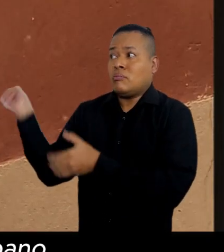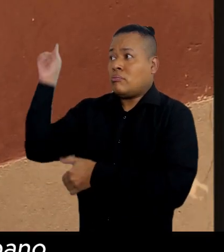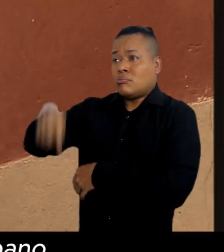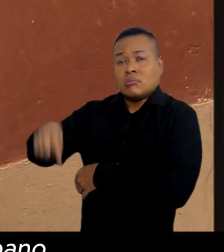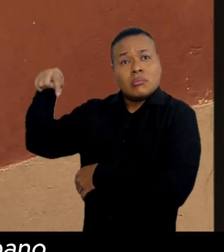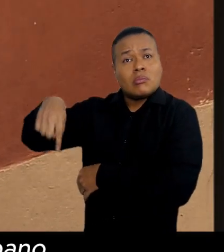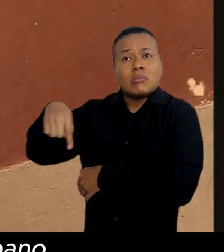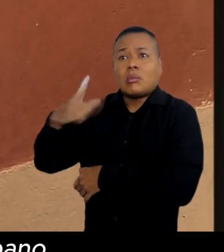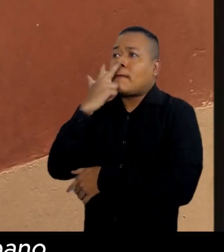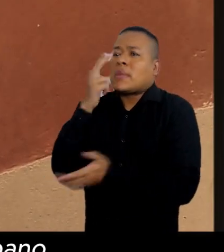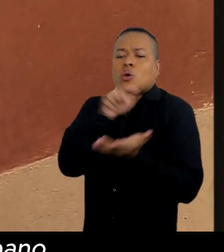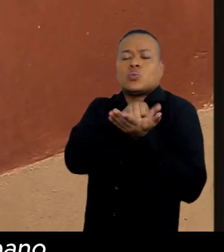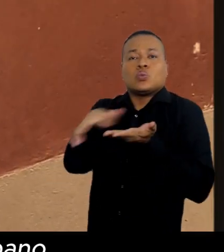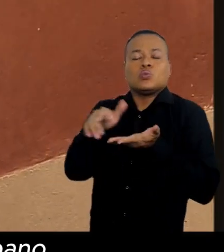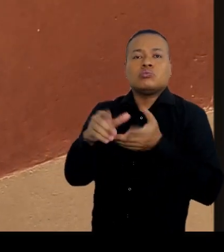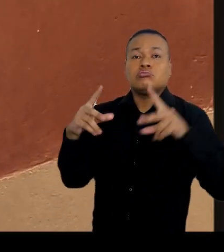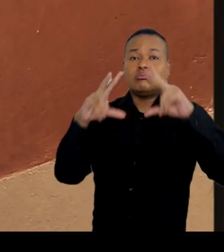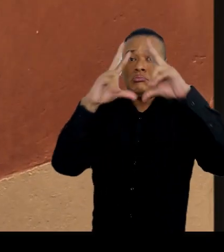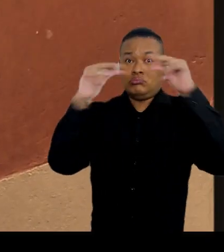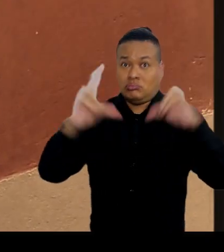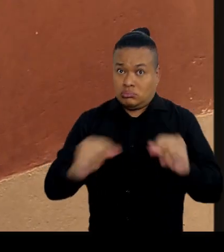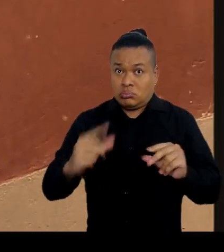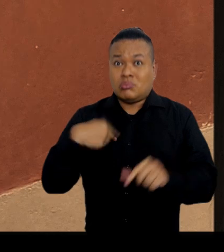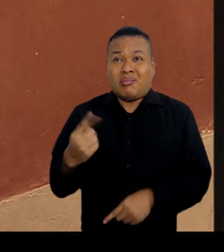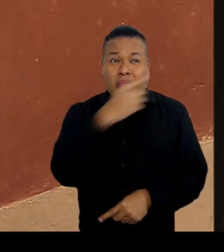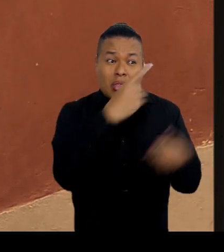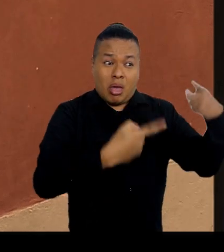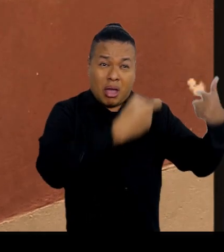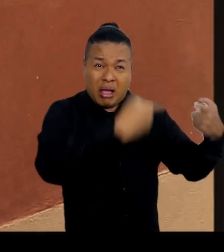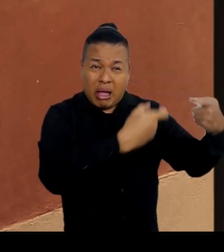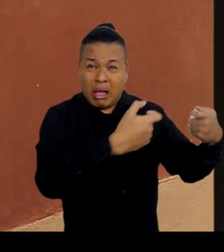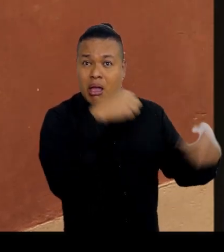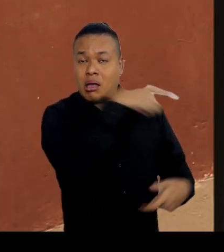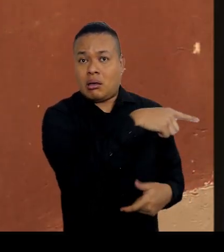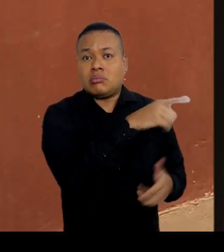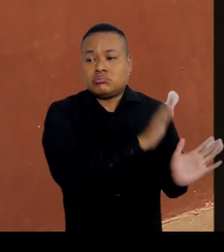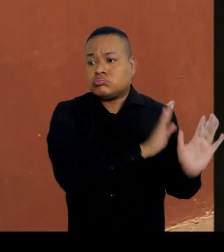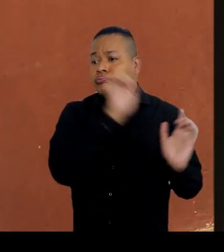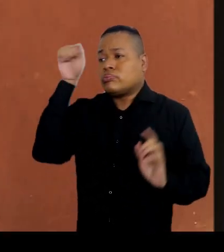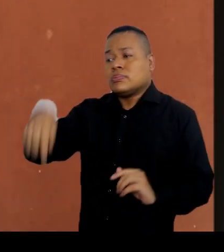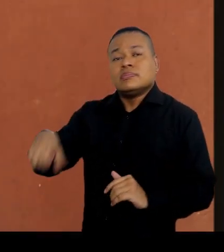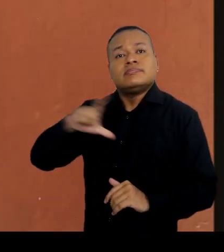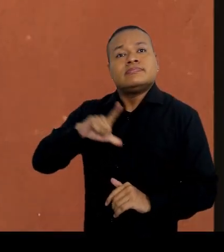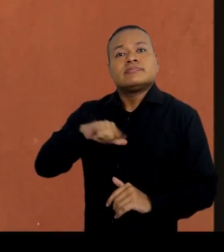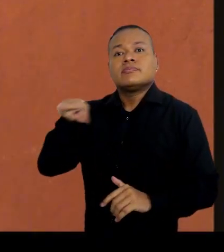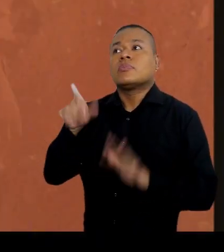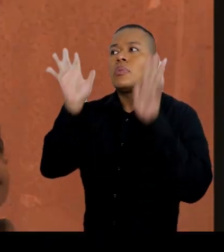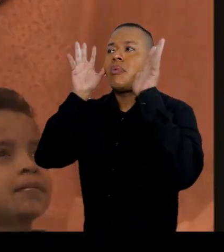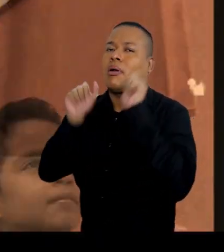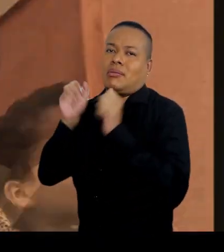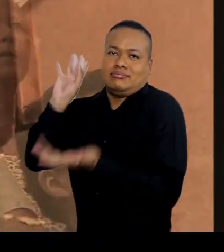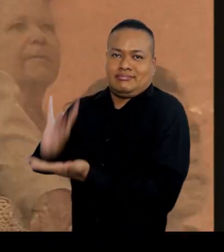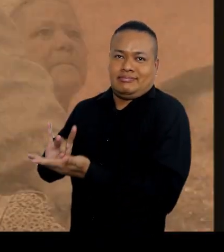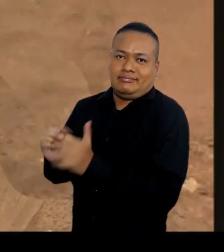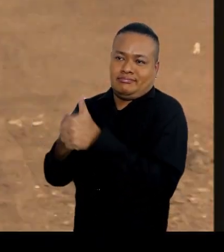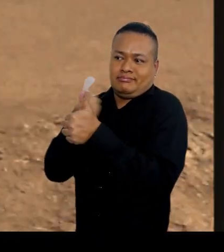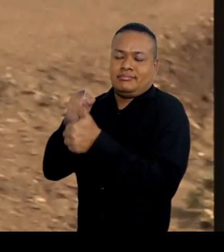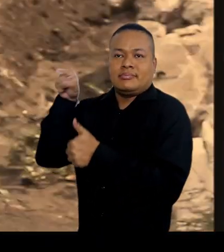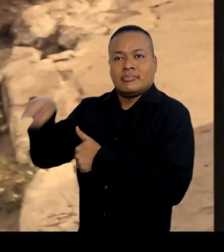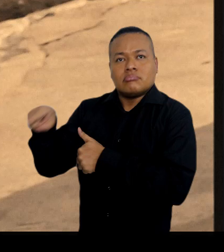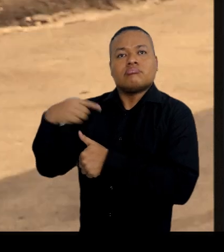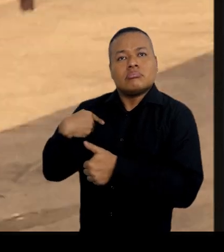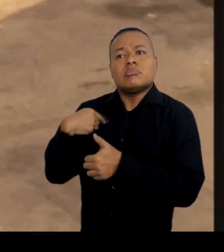cá praticamente expulsos do Líbano, né? Porque estava em guerra na época. E eles foram para o Acre, na verdade. E ele